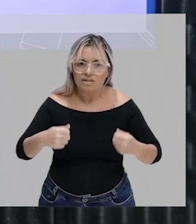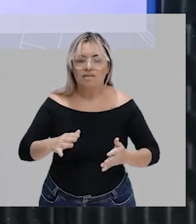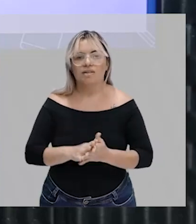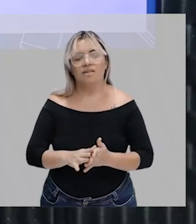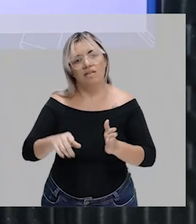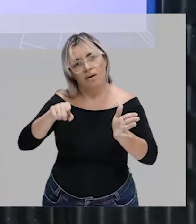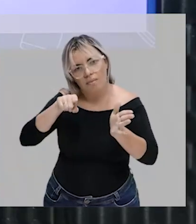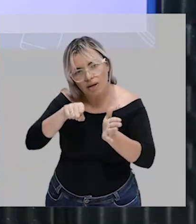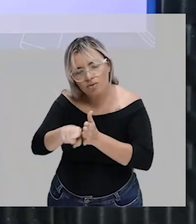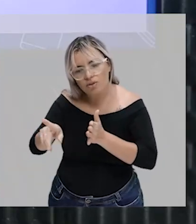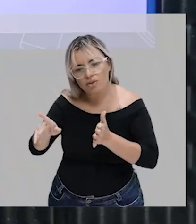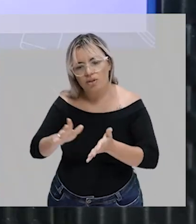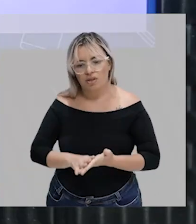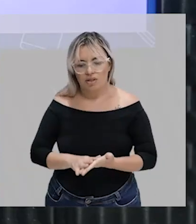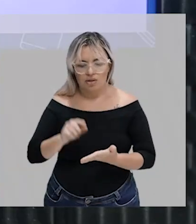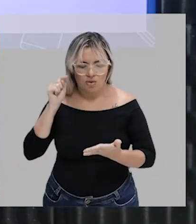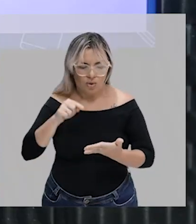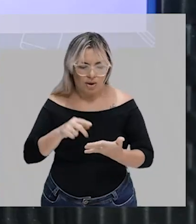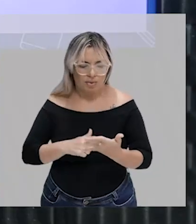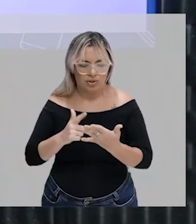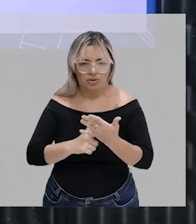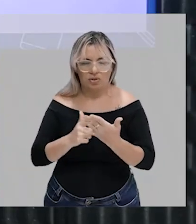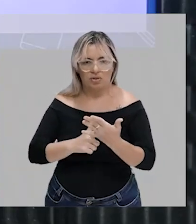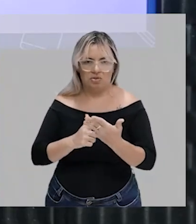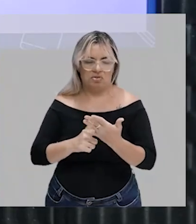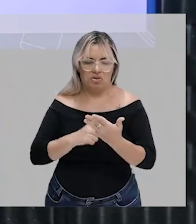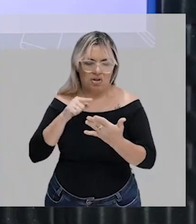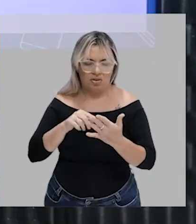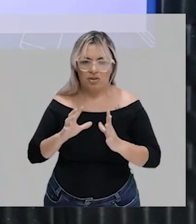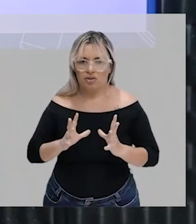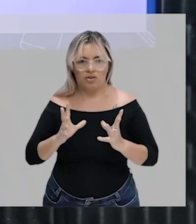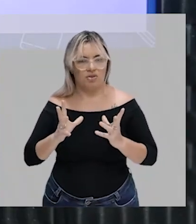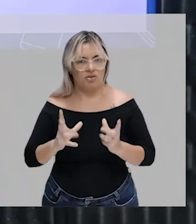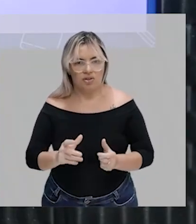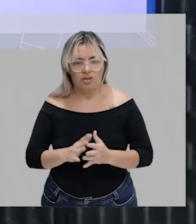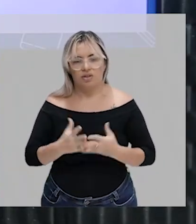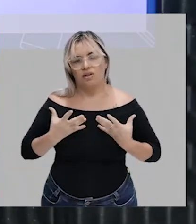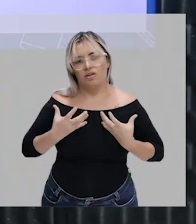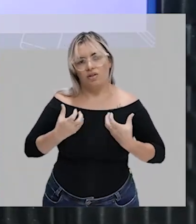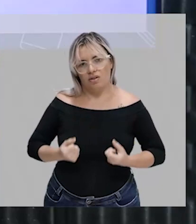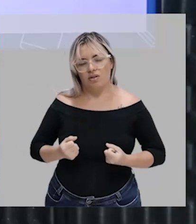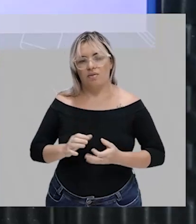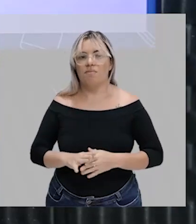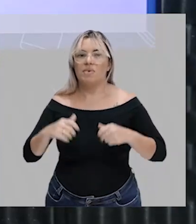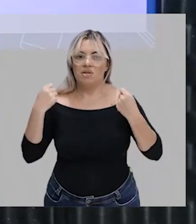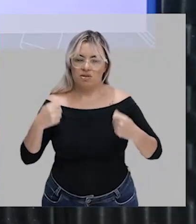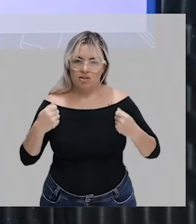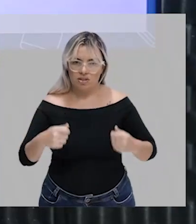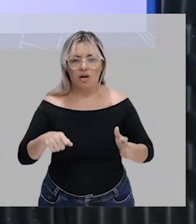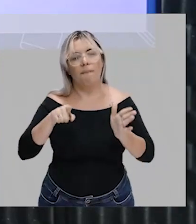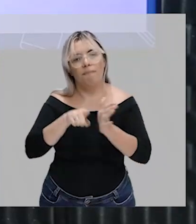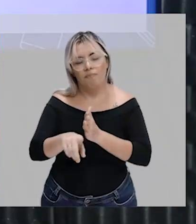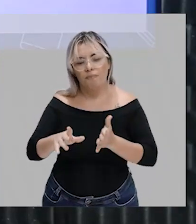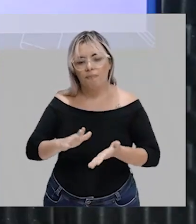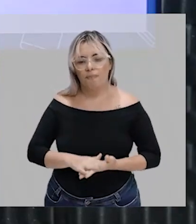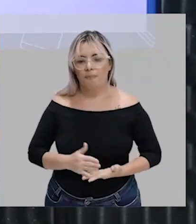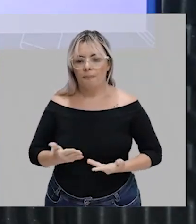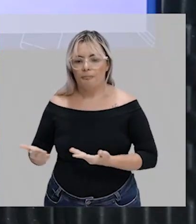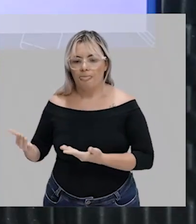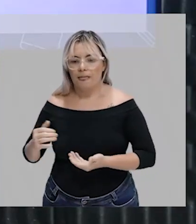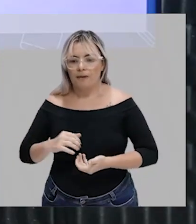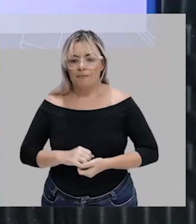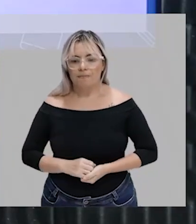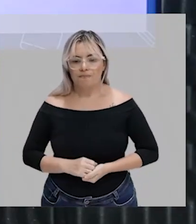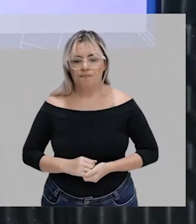no livro que eu não vou simplesmente aceitar que é tudo desse jeito. Você precisa ser questionador. Então, quem é o enunciador? Isso